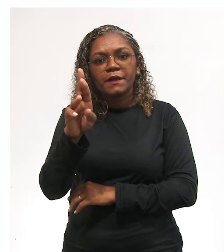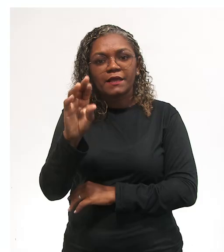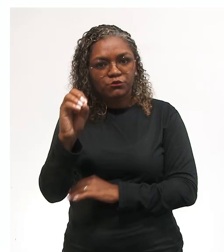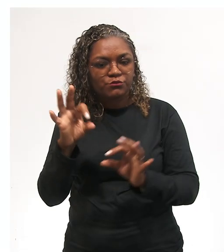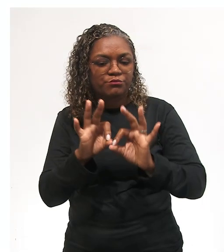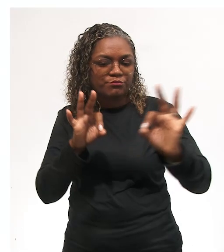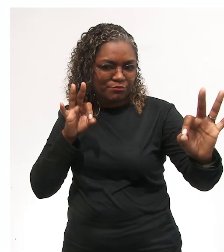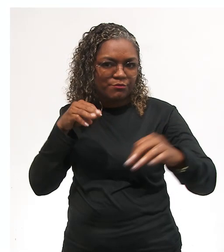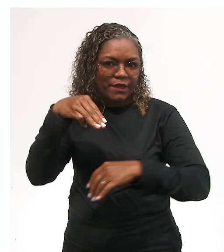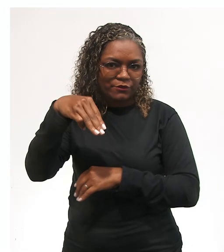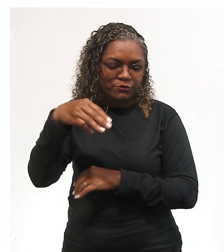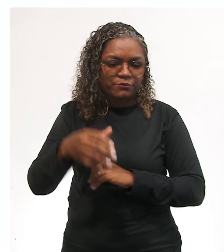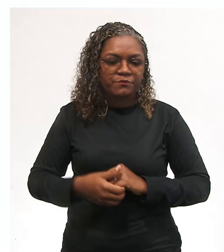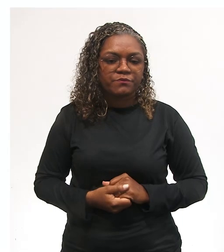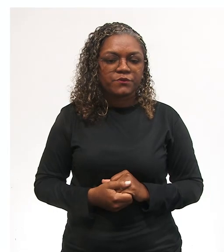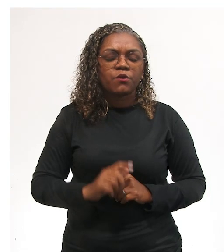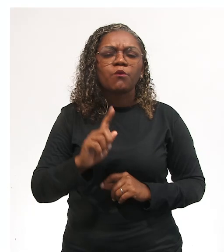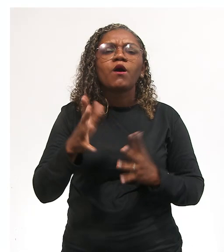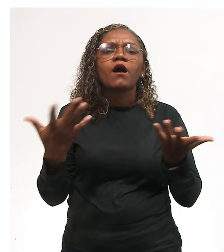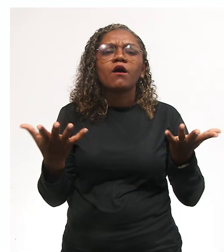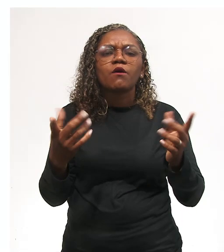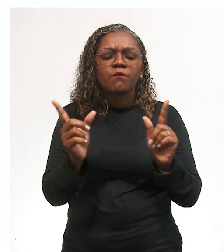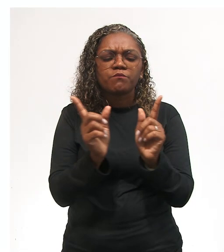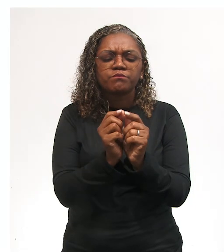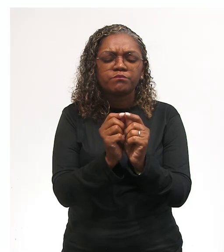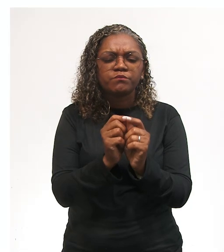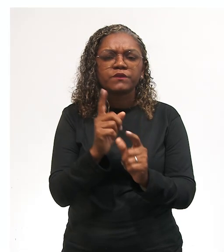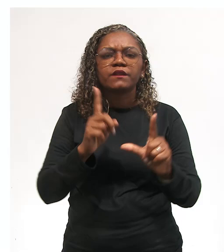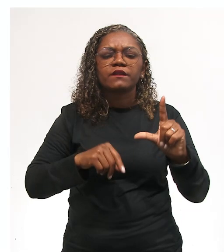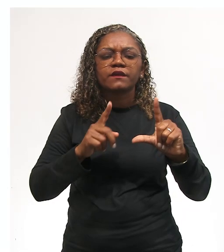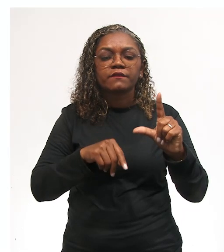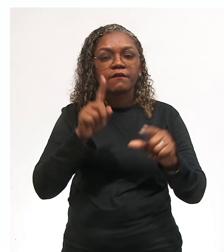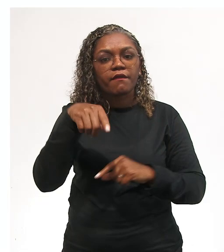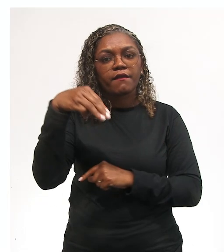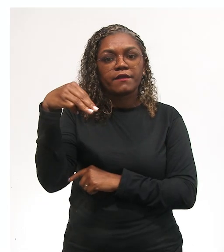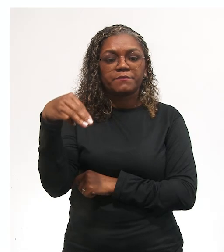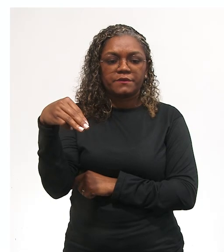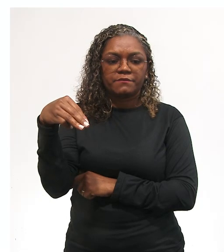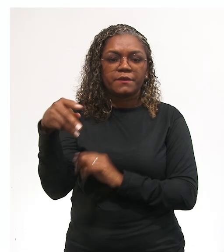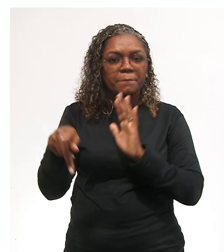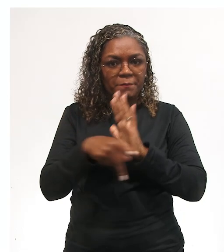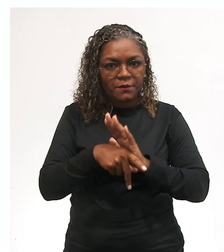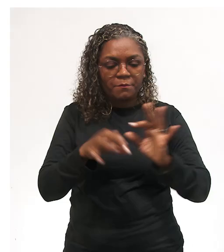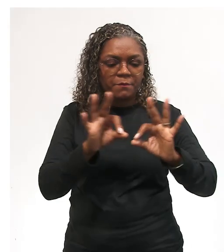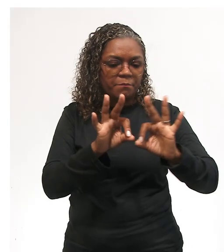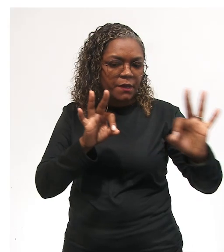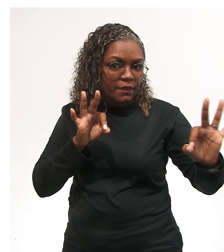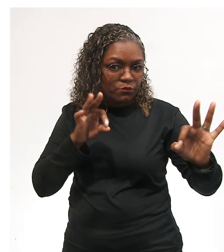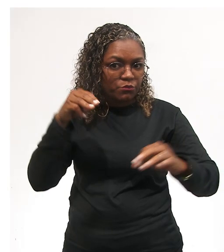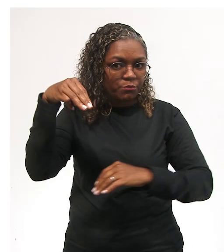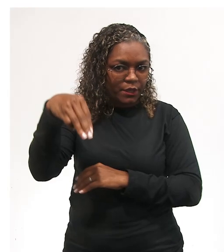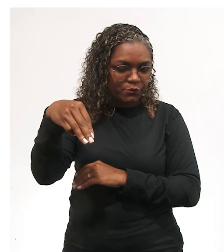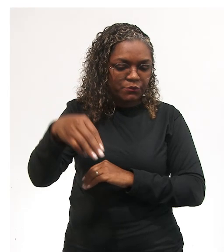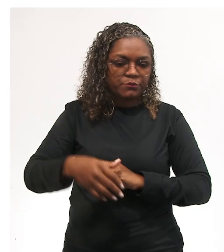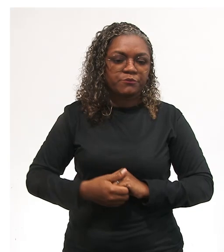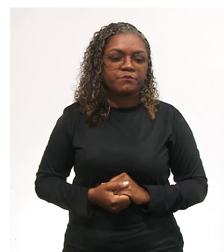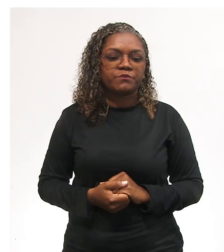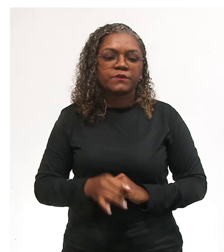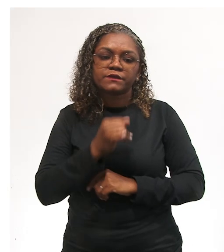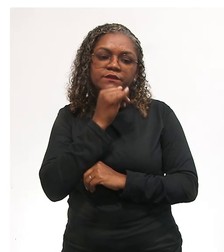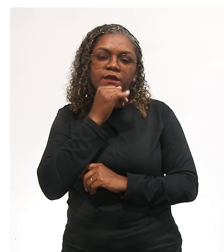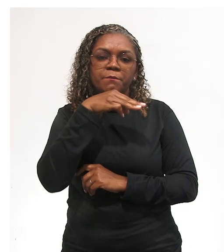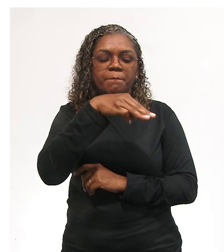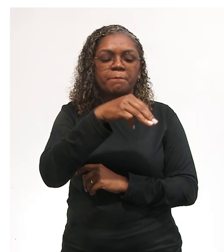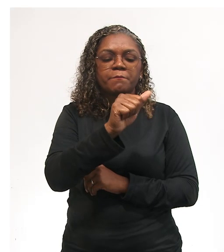unidades de medida, né? E o símbolo de metro aqui, por exemplo, é M. grandeza de massa, uma unidade de